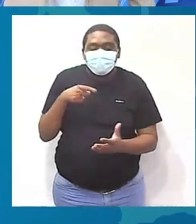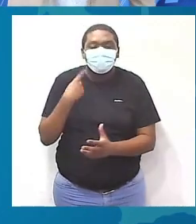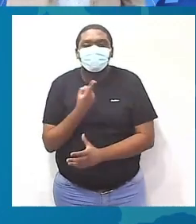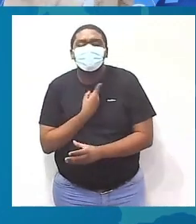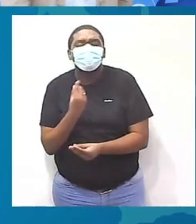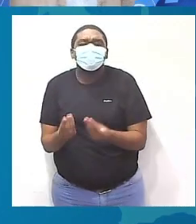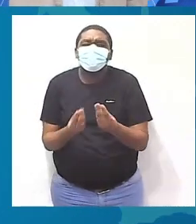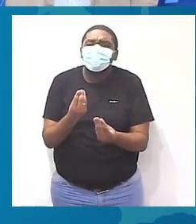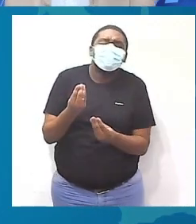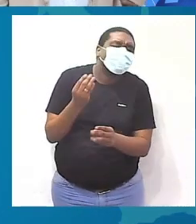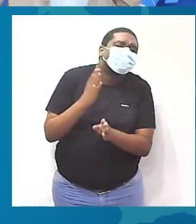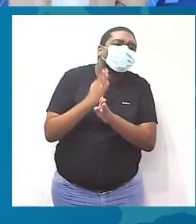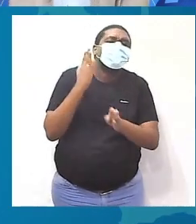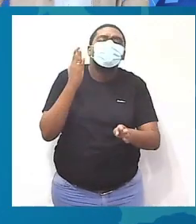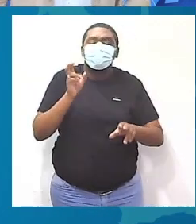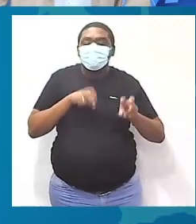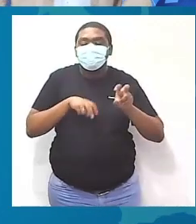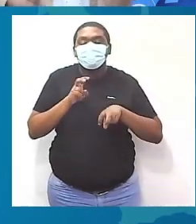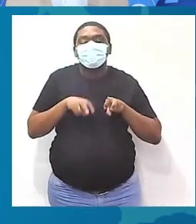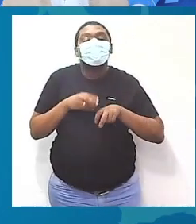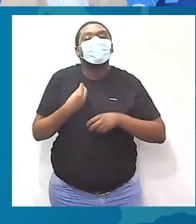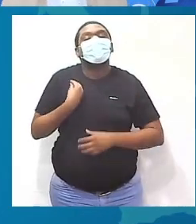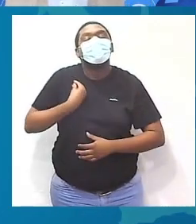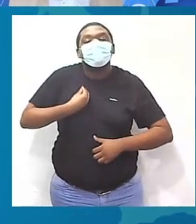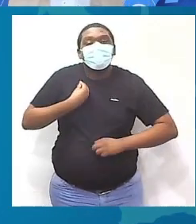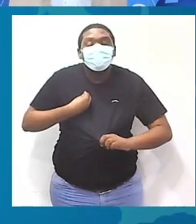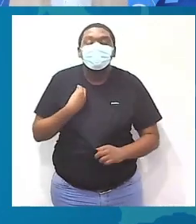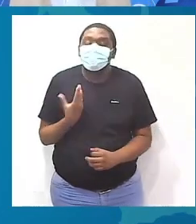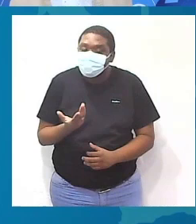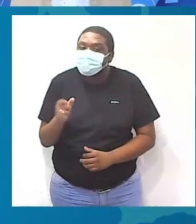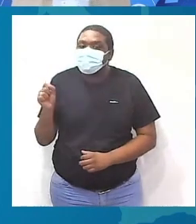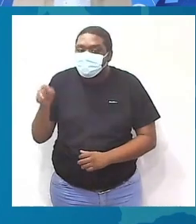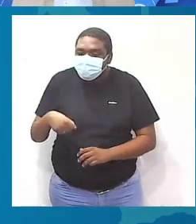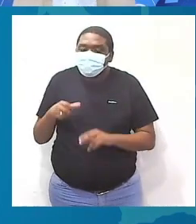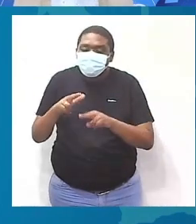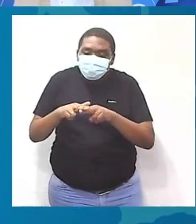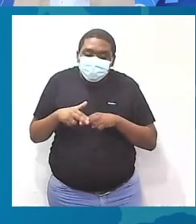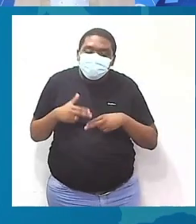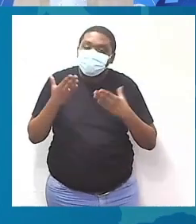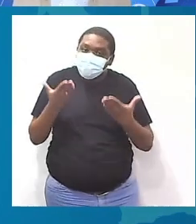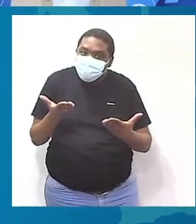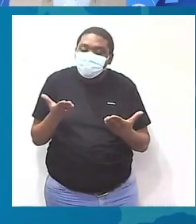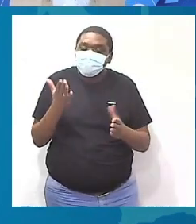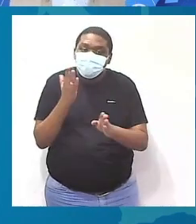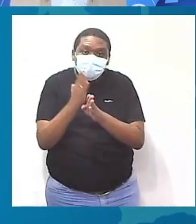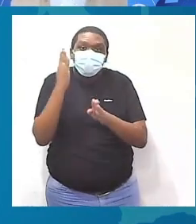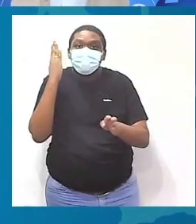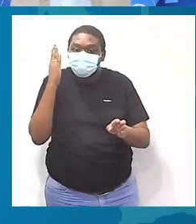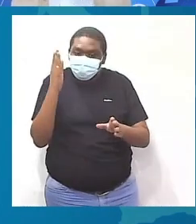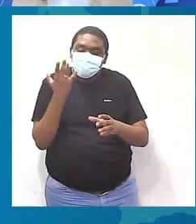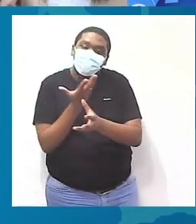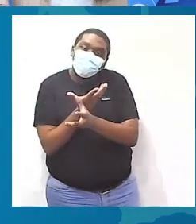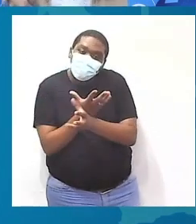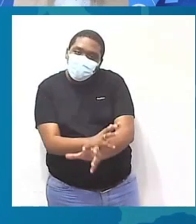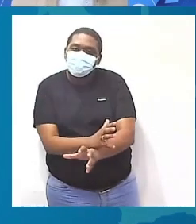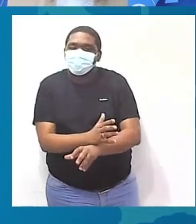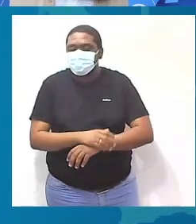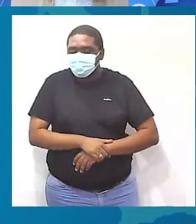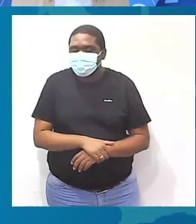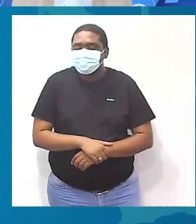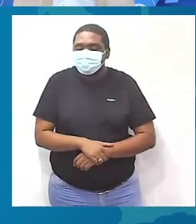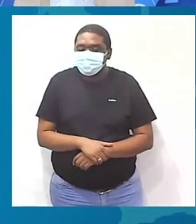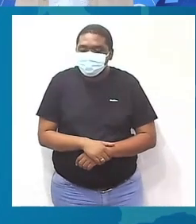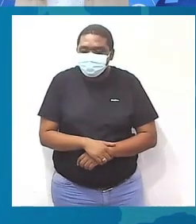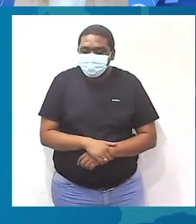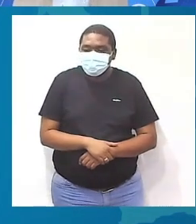descobriu que os dinossauros existiram? Eles existiram através das descobertas dos fósseis.